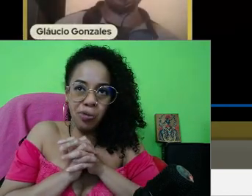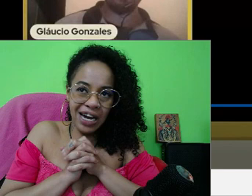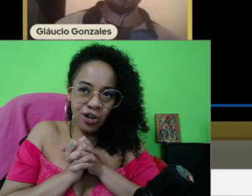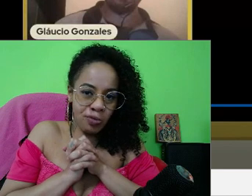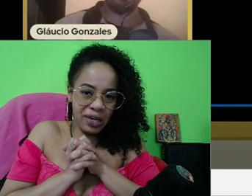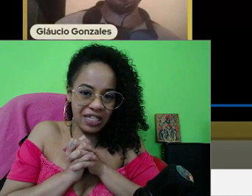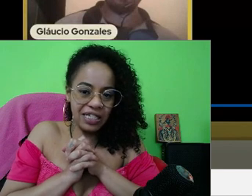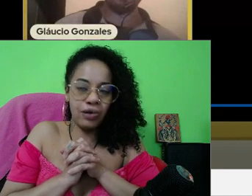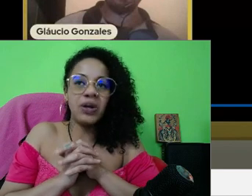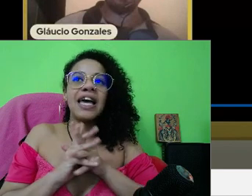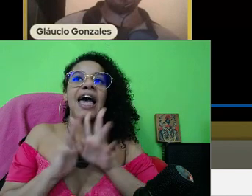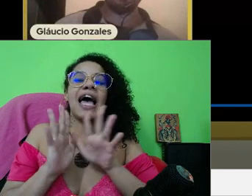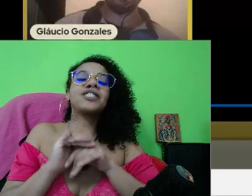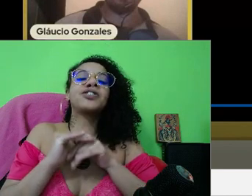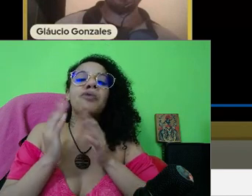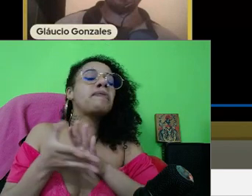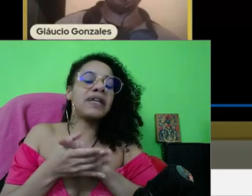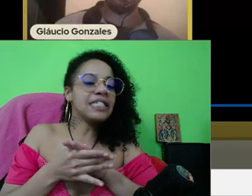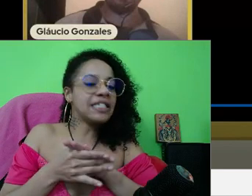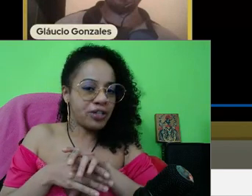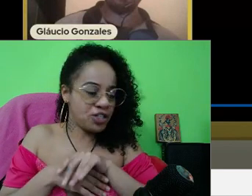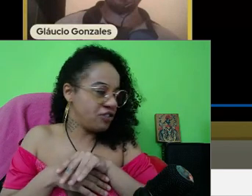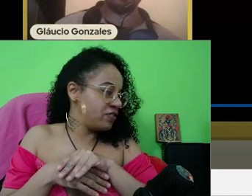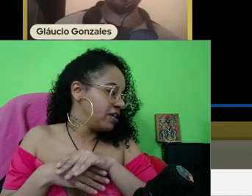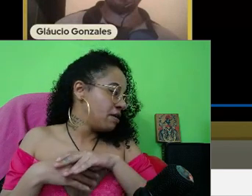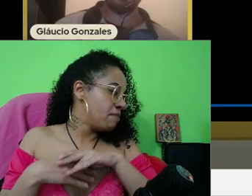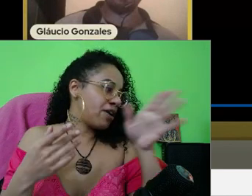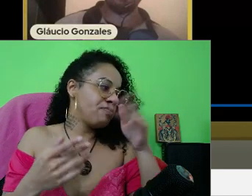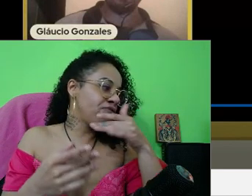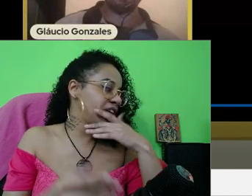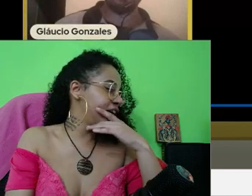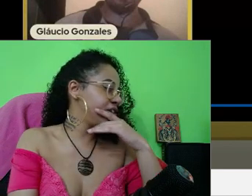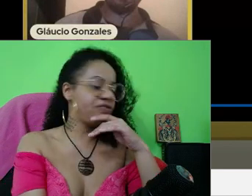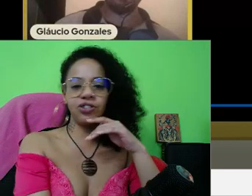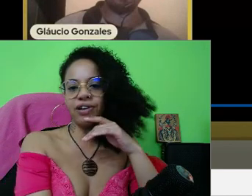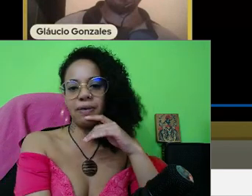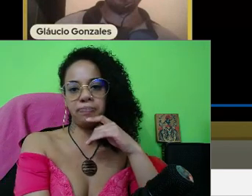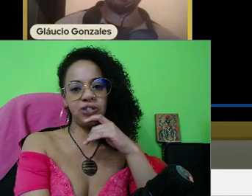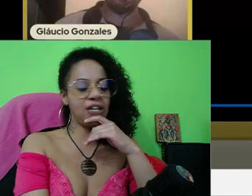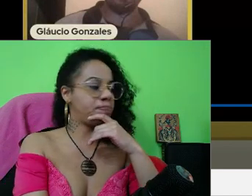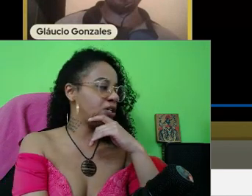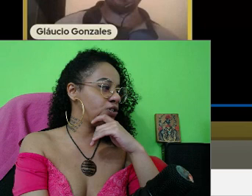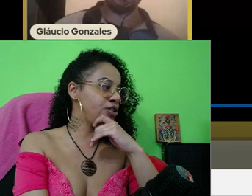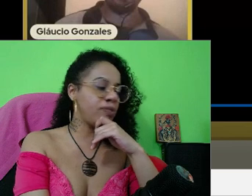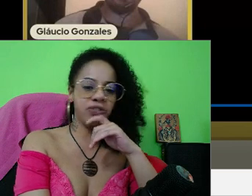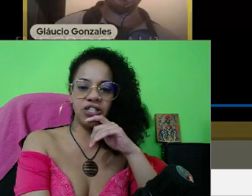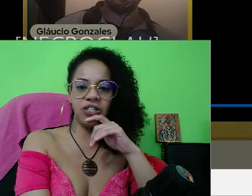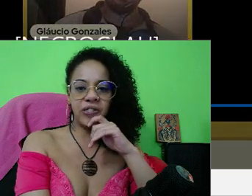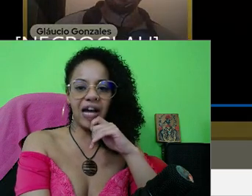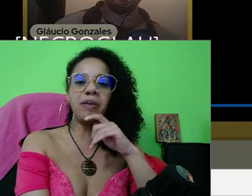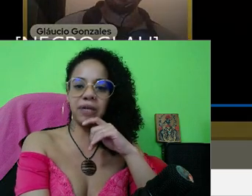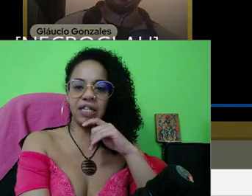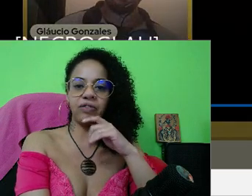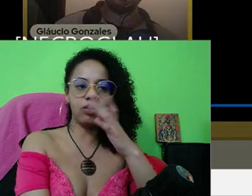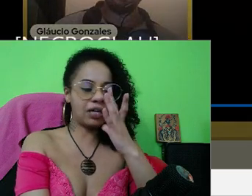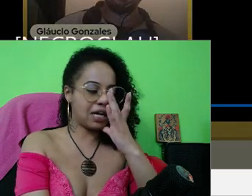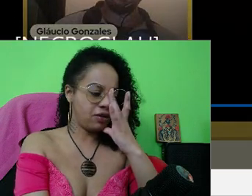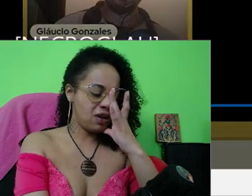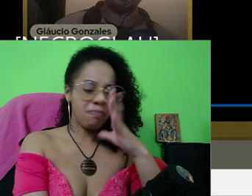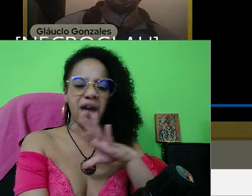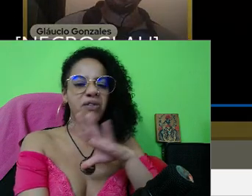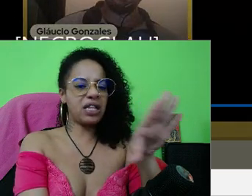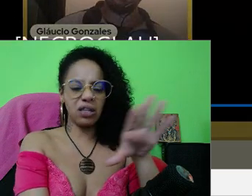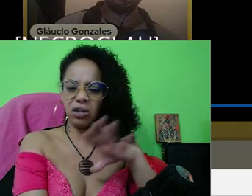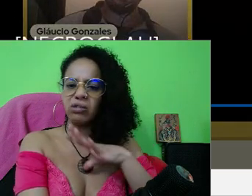Fodeu meu argumentação é só uma impressão que eu tive mas como eu falei era um vídeo tão rapidinho rapaz de 8 minutinhos dava para ter